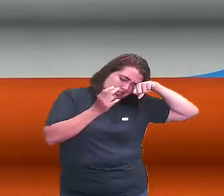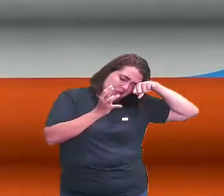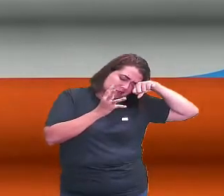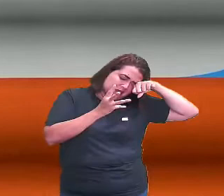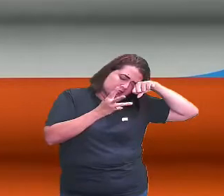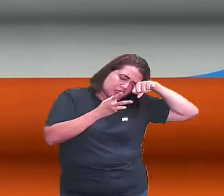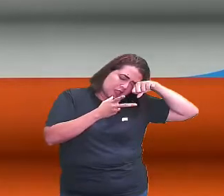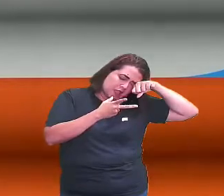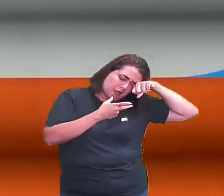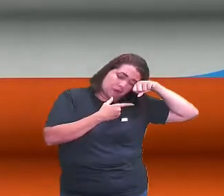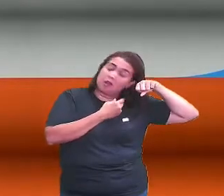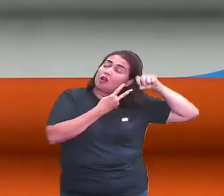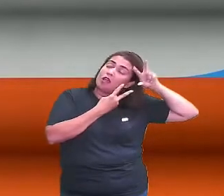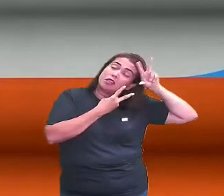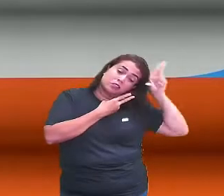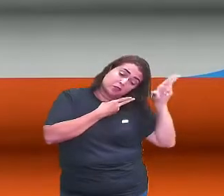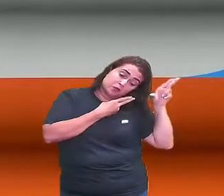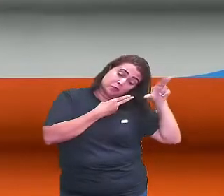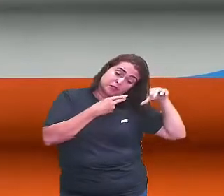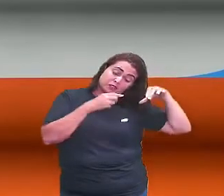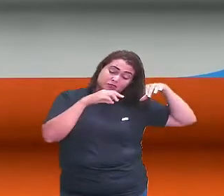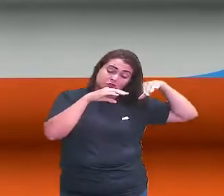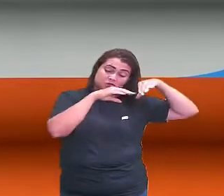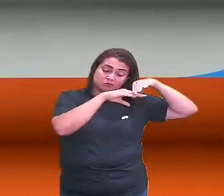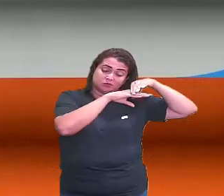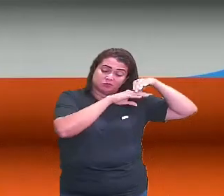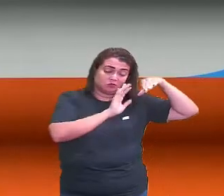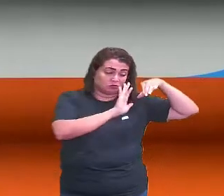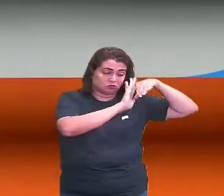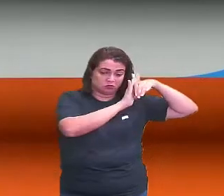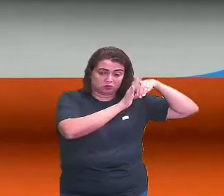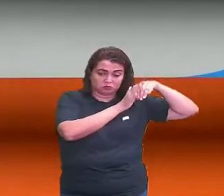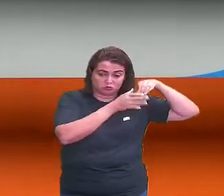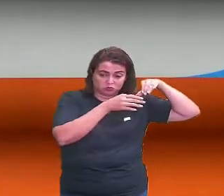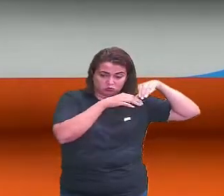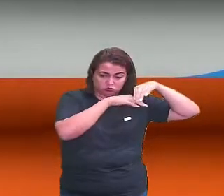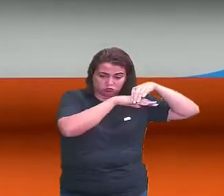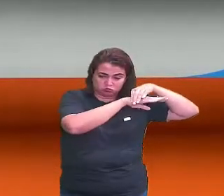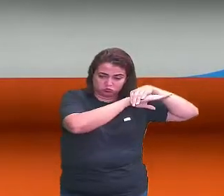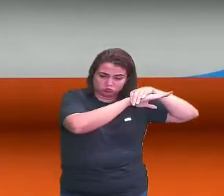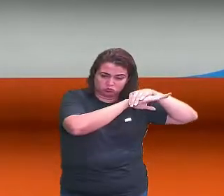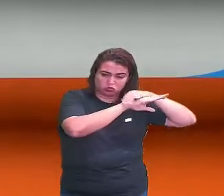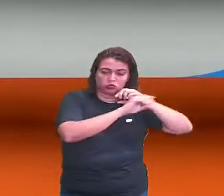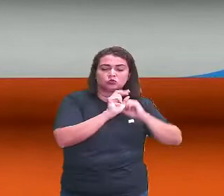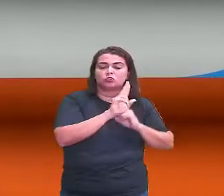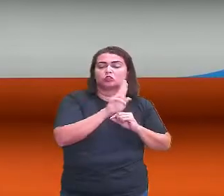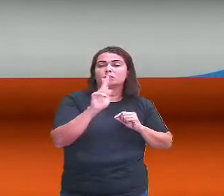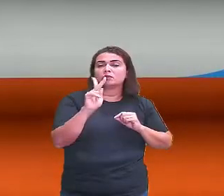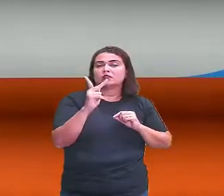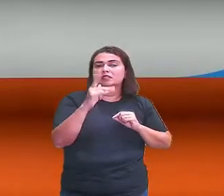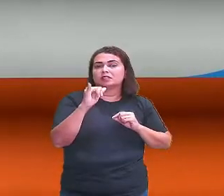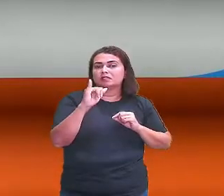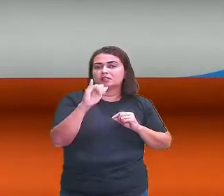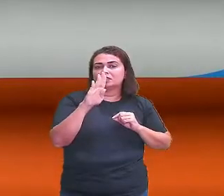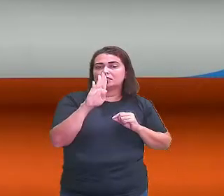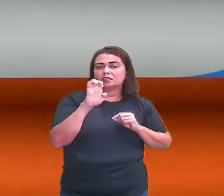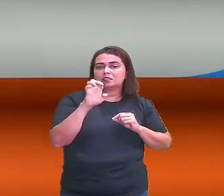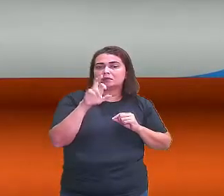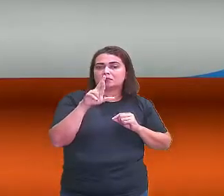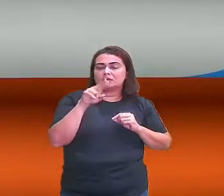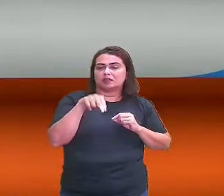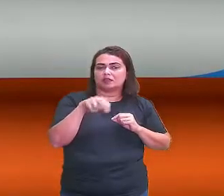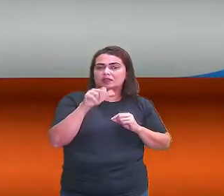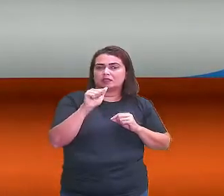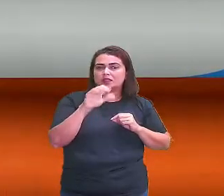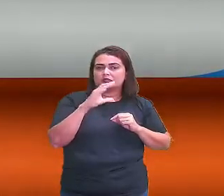passam muito tempo lá no fundo das cavernas, chamado hibernação. Eles ficam hibernando. Geralmente no período